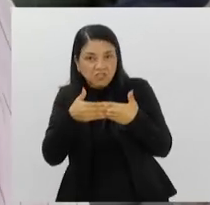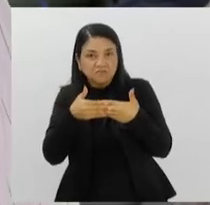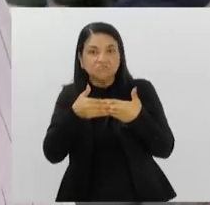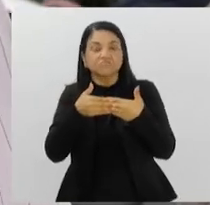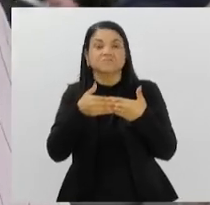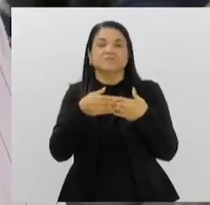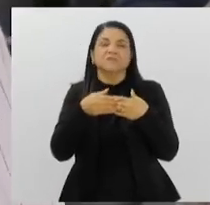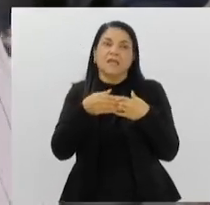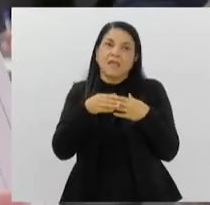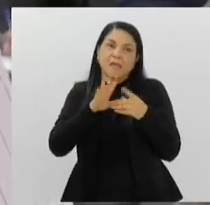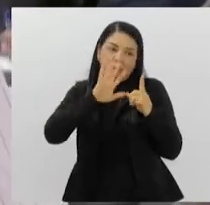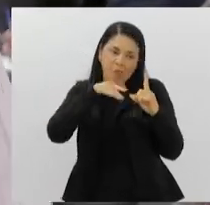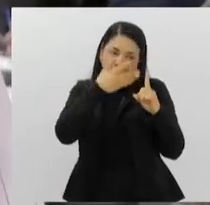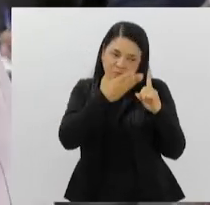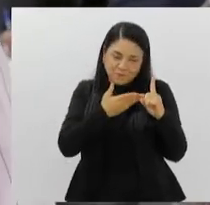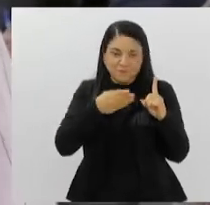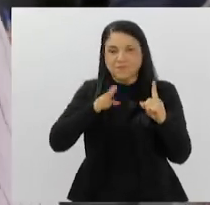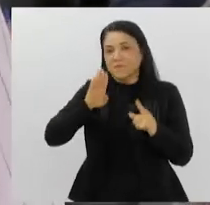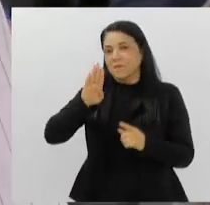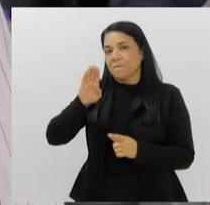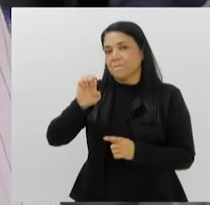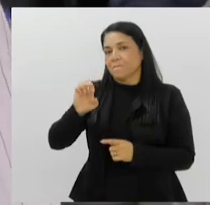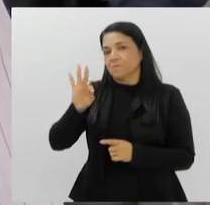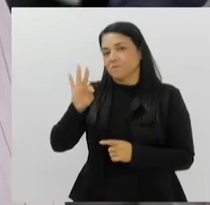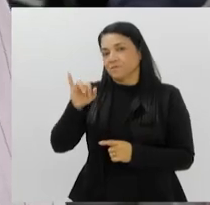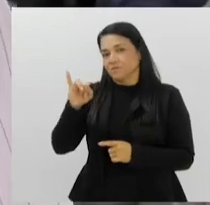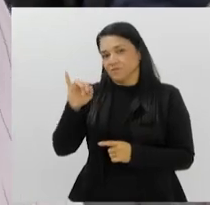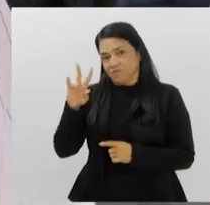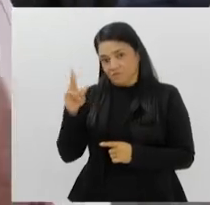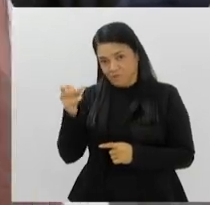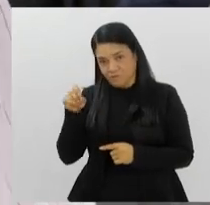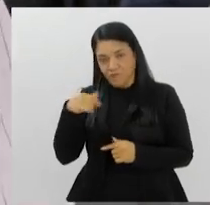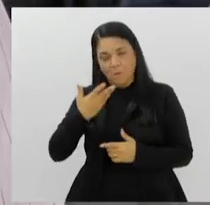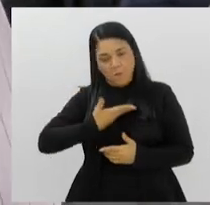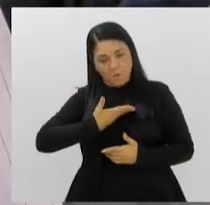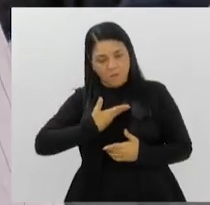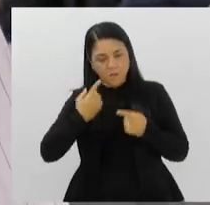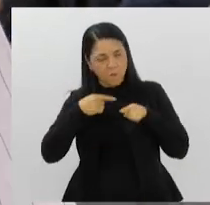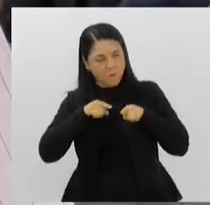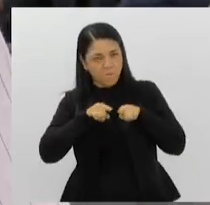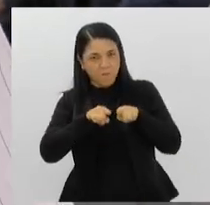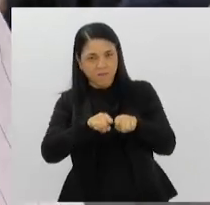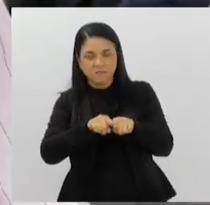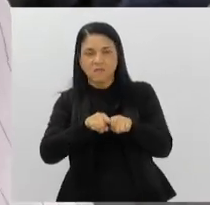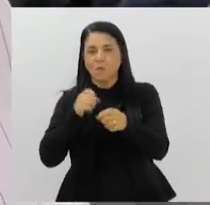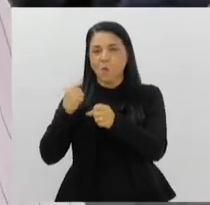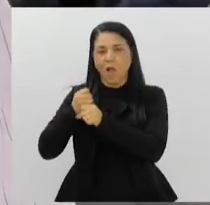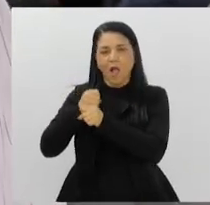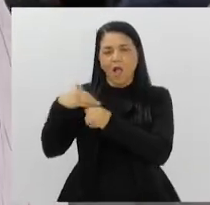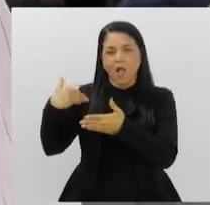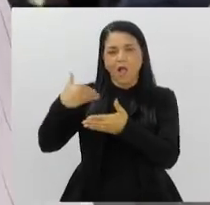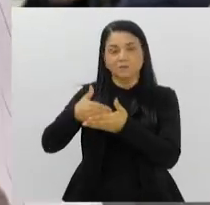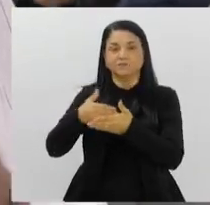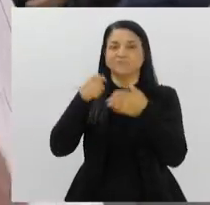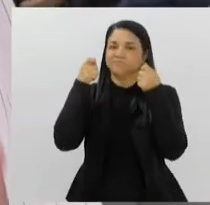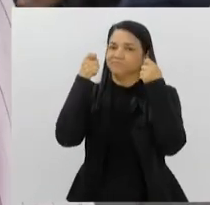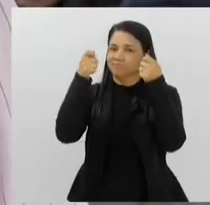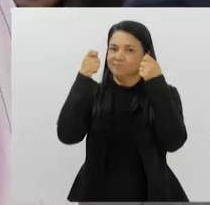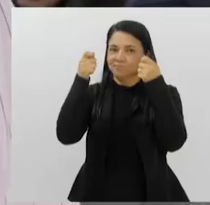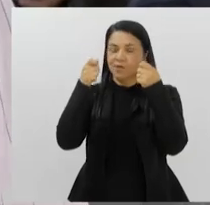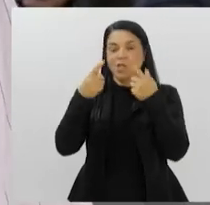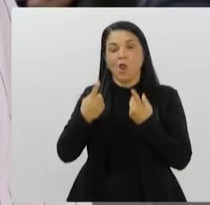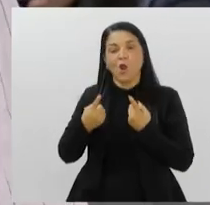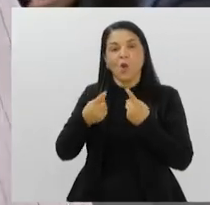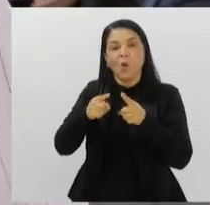nome Betinho Herbert Souza, que foi meu companheiro de muito tempo, idealizador da campanha